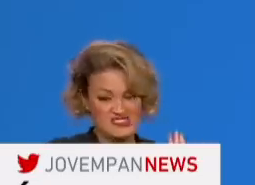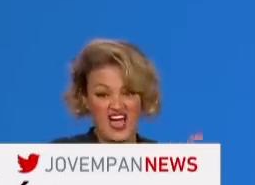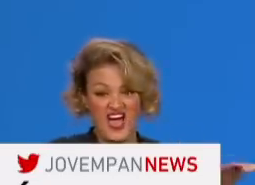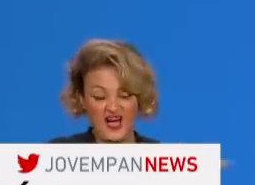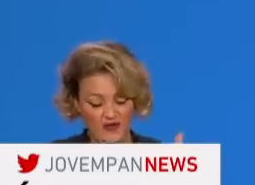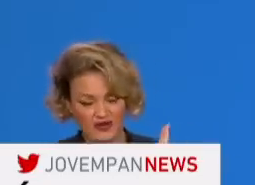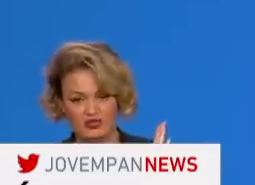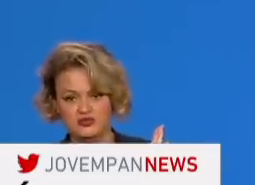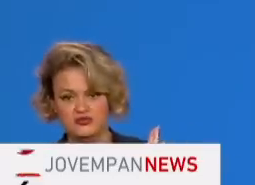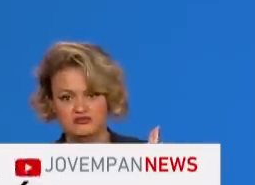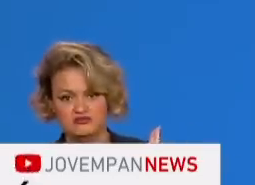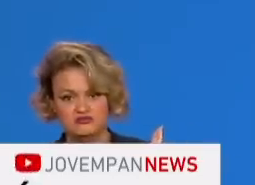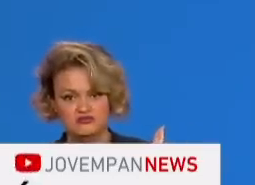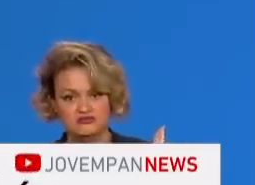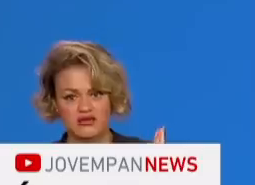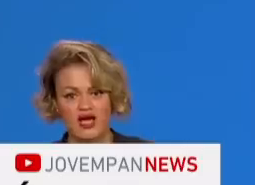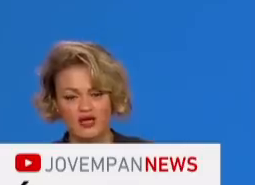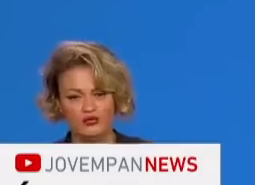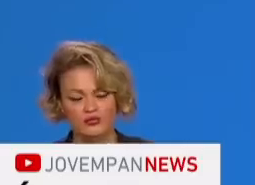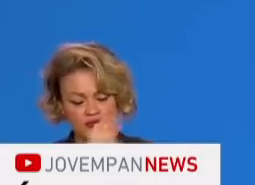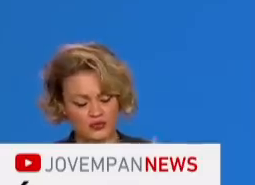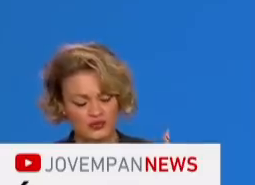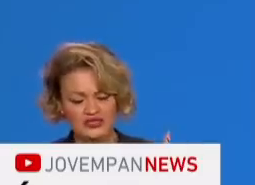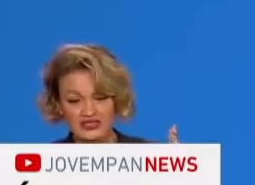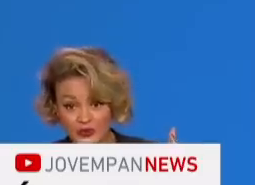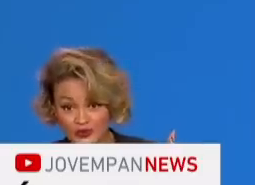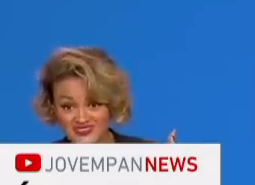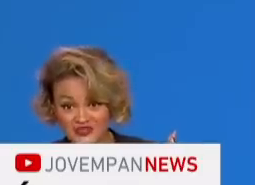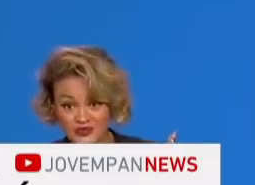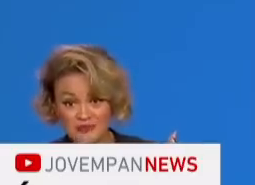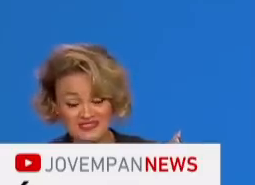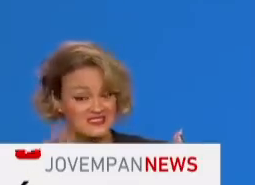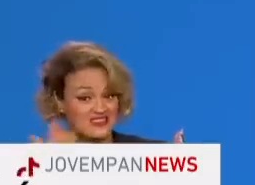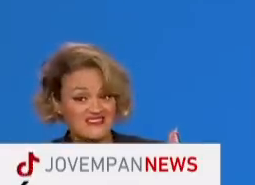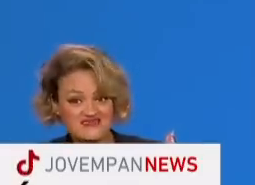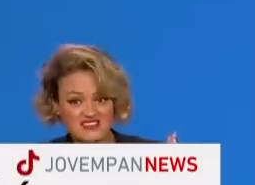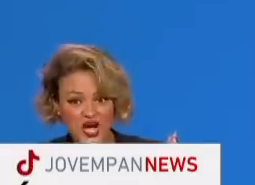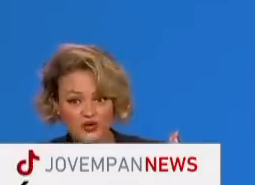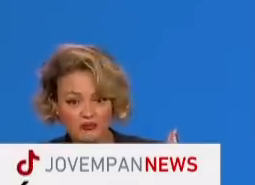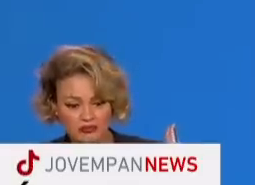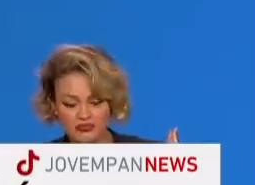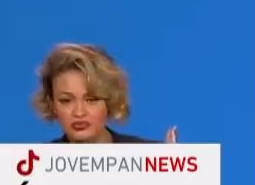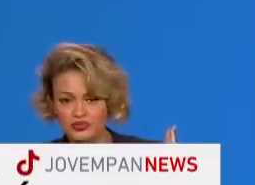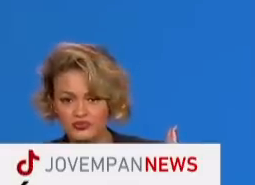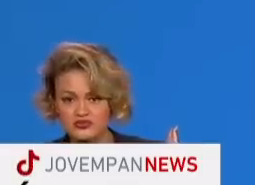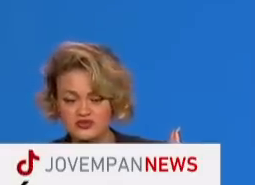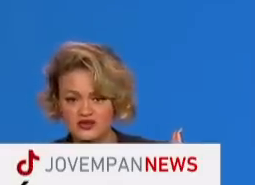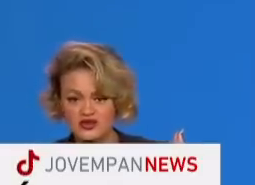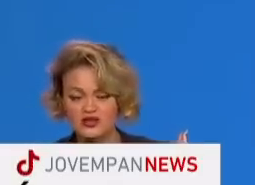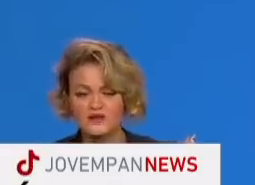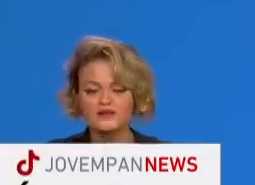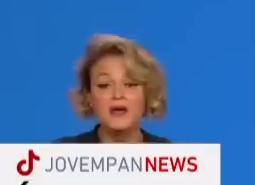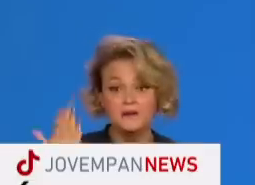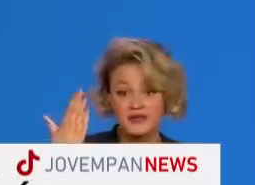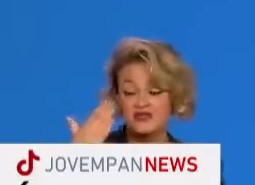12ª economia do mundo. A 12ª. O Brasil era o país considerado um